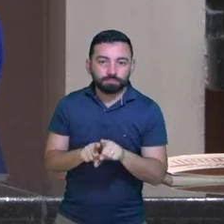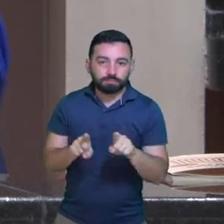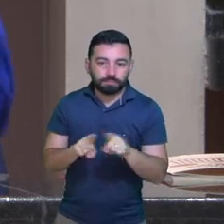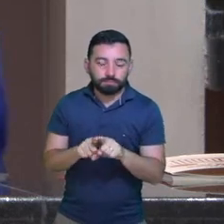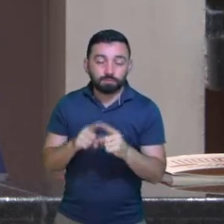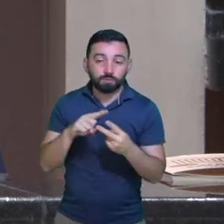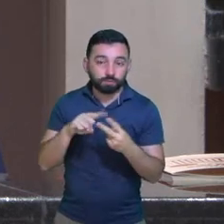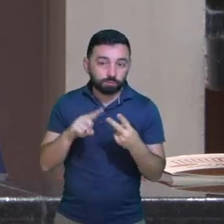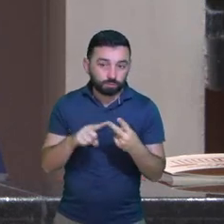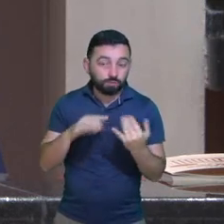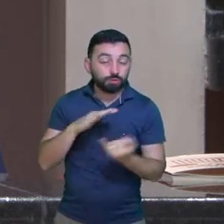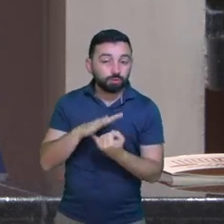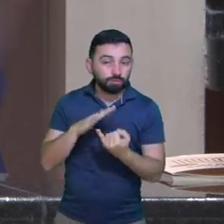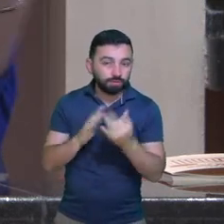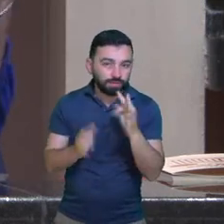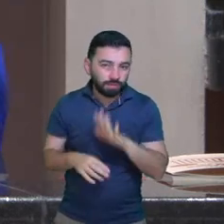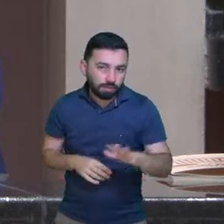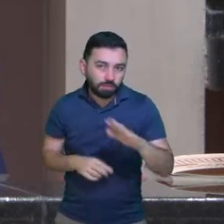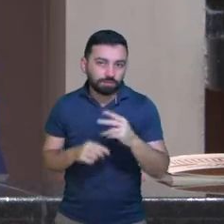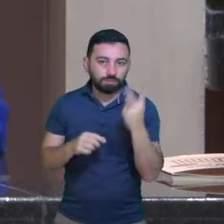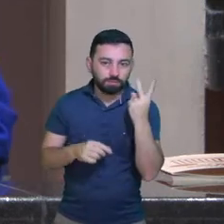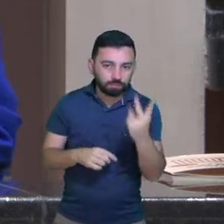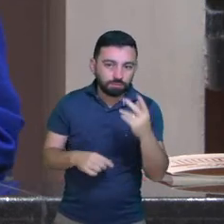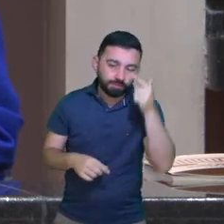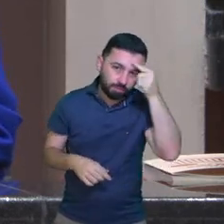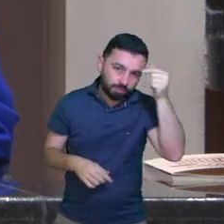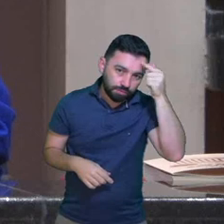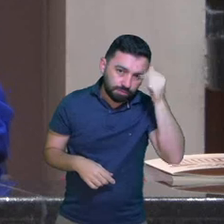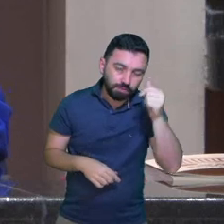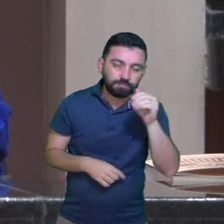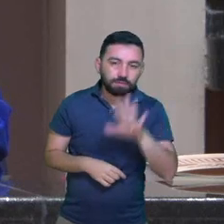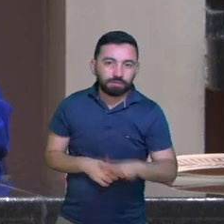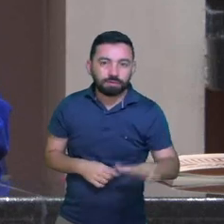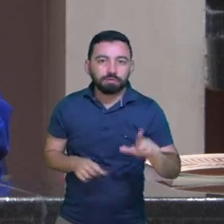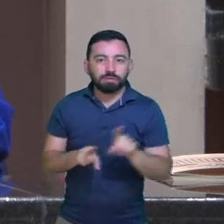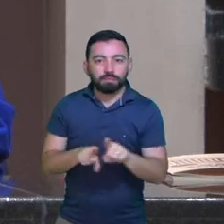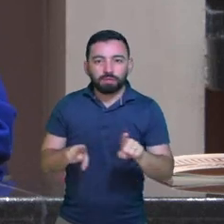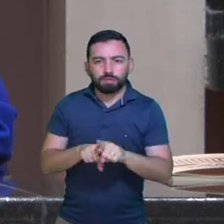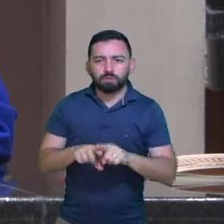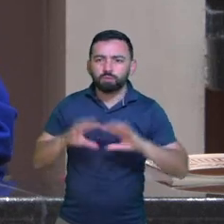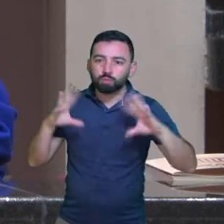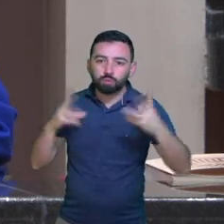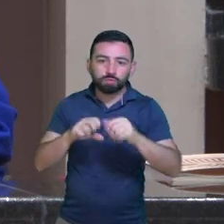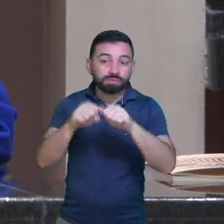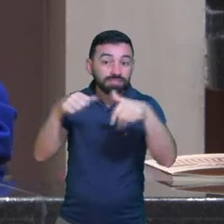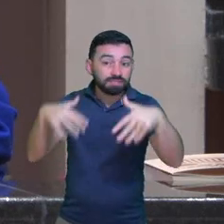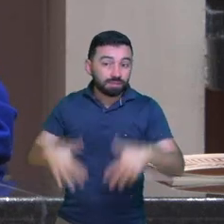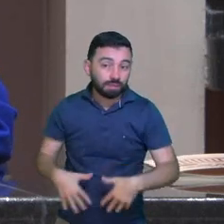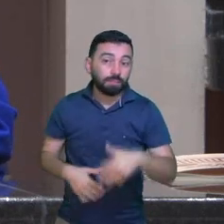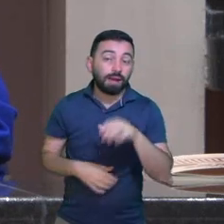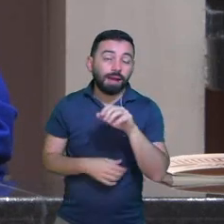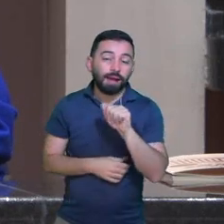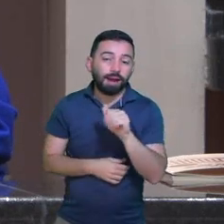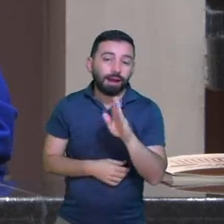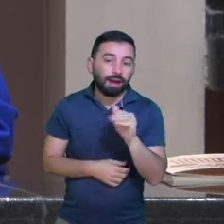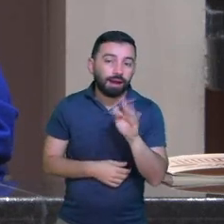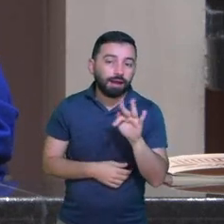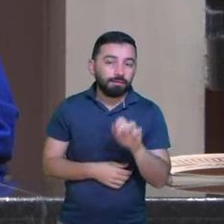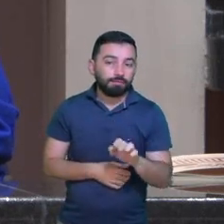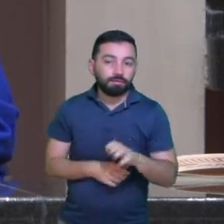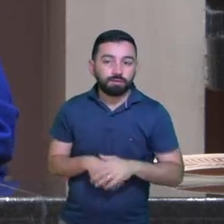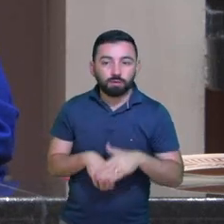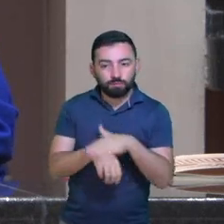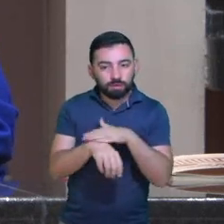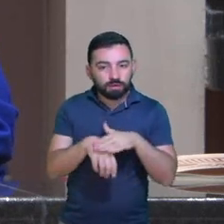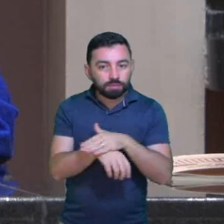institutos federais com as duas universidades federais com todo o sistema Caf consegue dialogar com